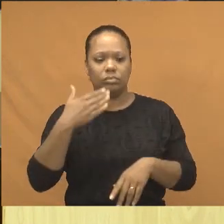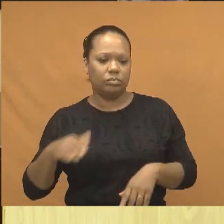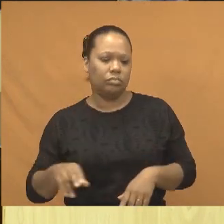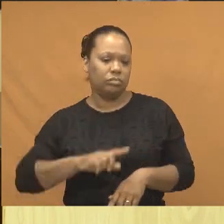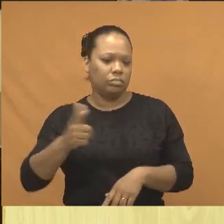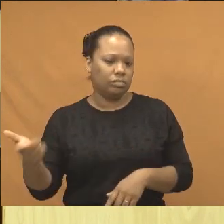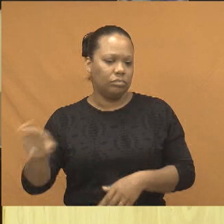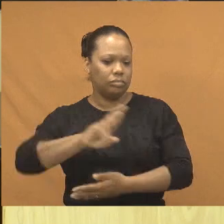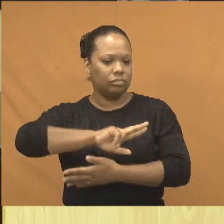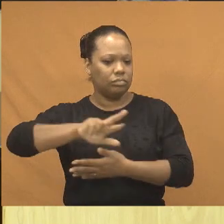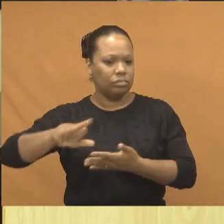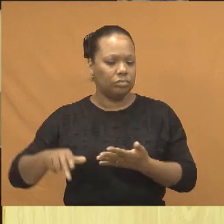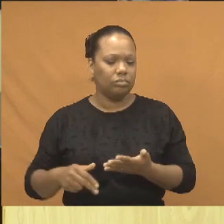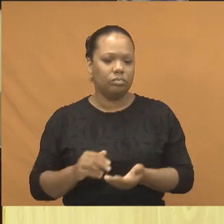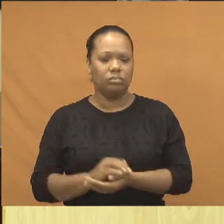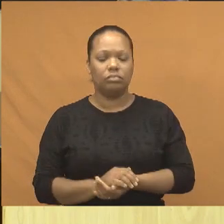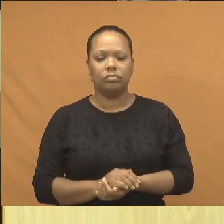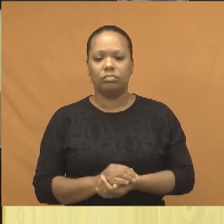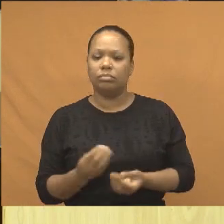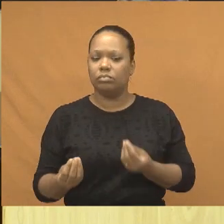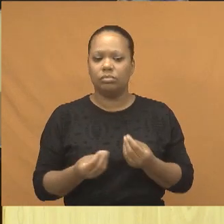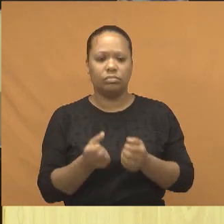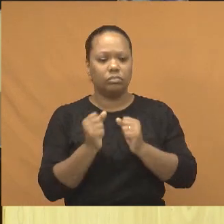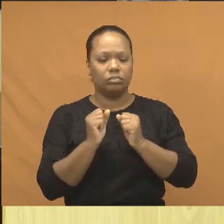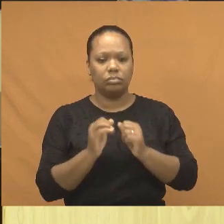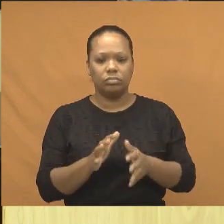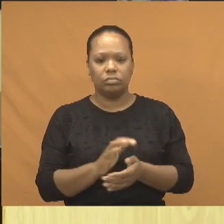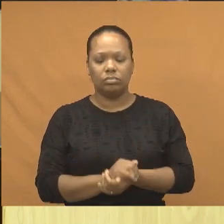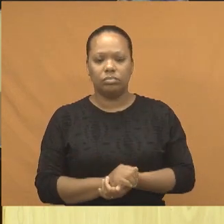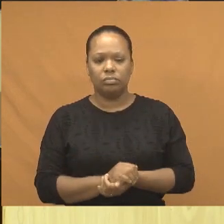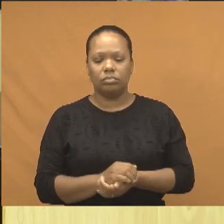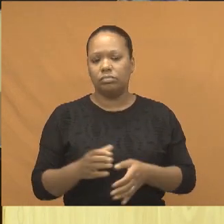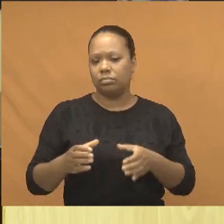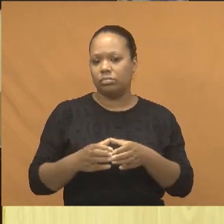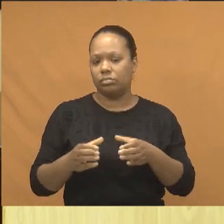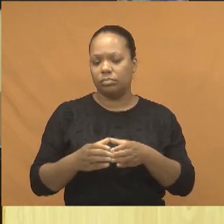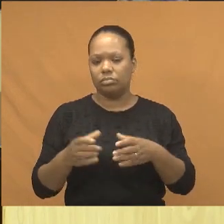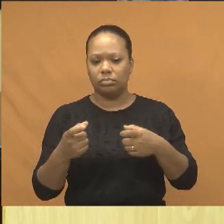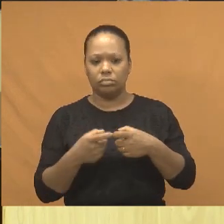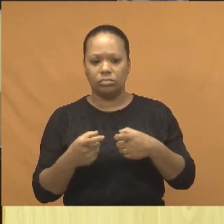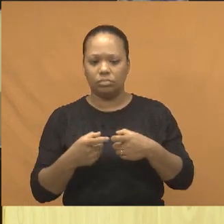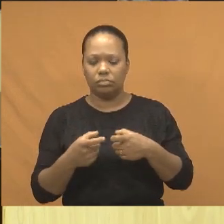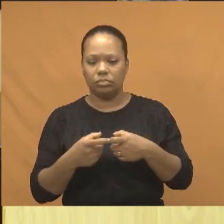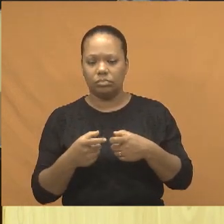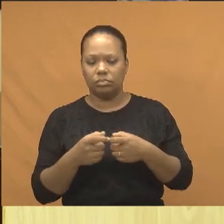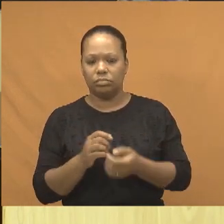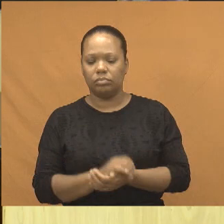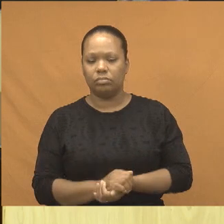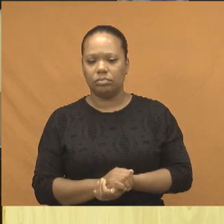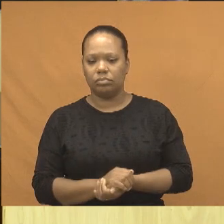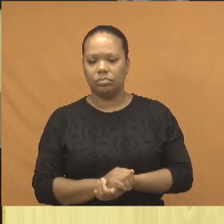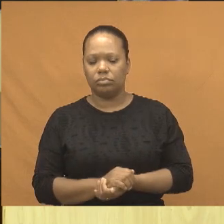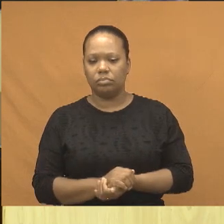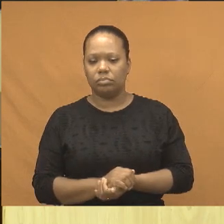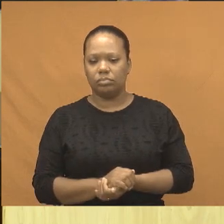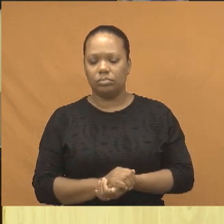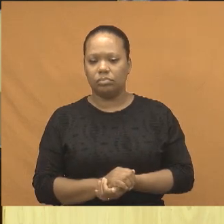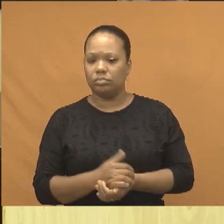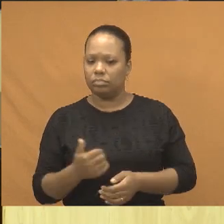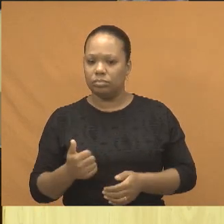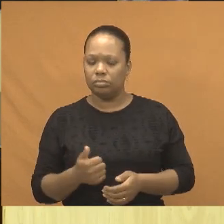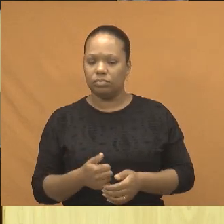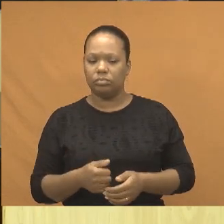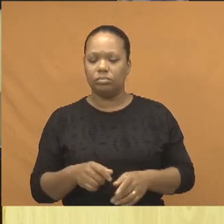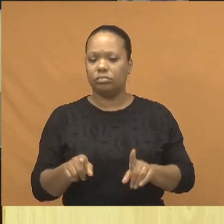como informe de como se promove a ação preventiva do corpo clínico da entidade diante da constatação, ainda em